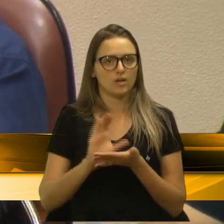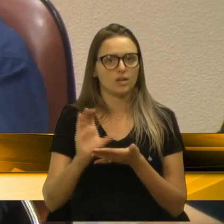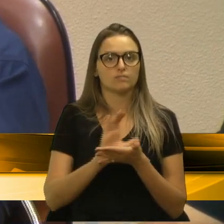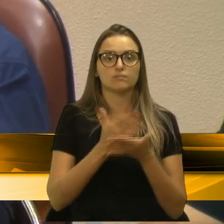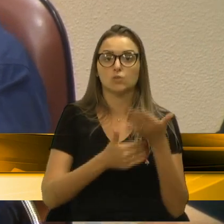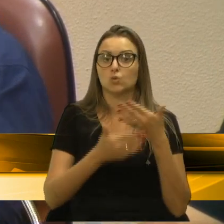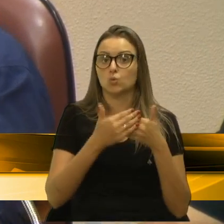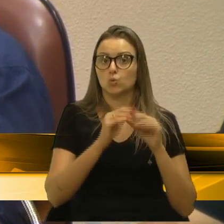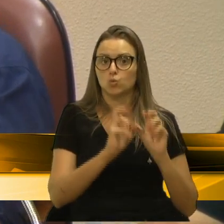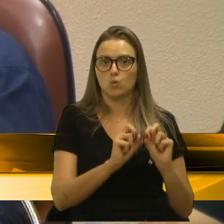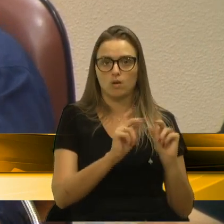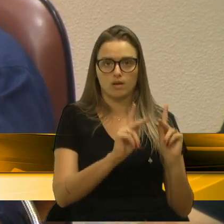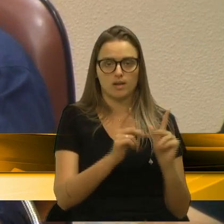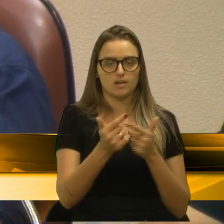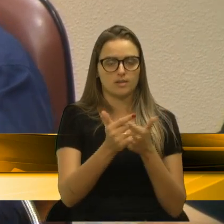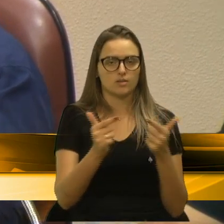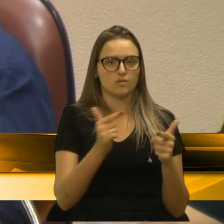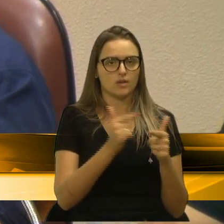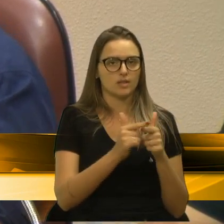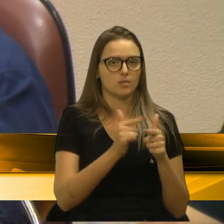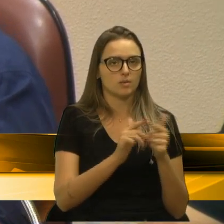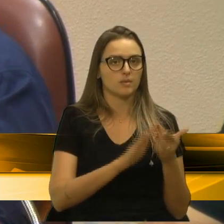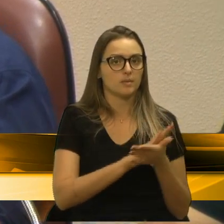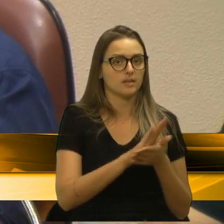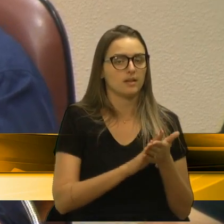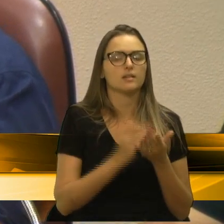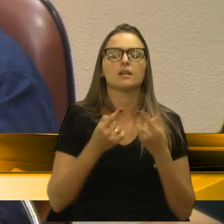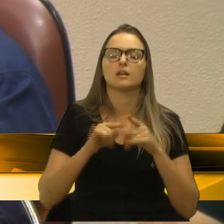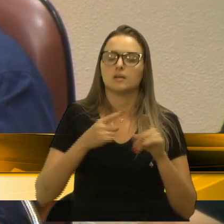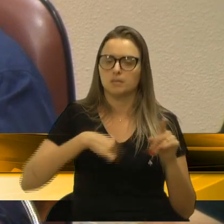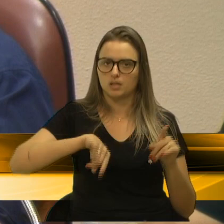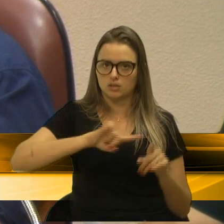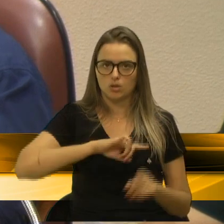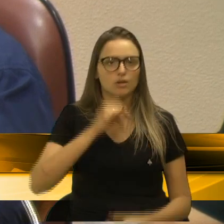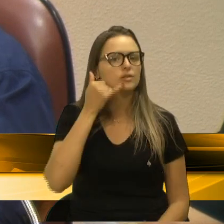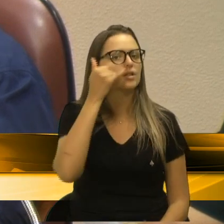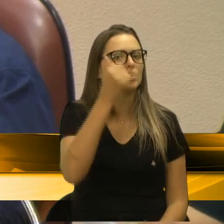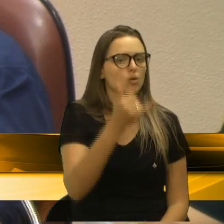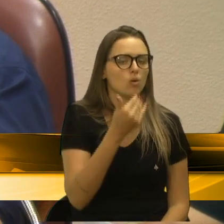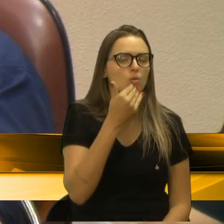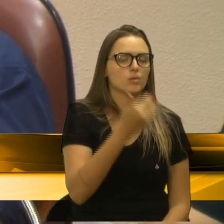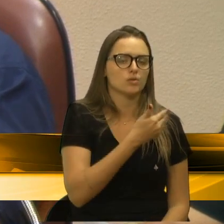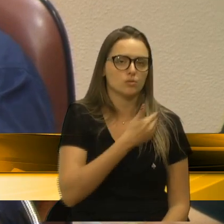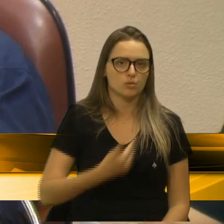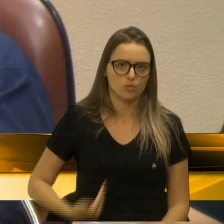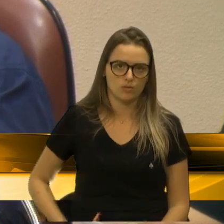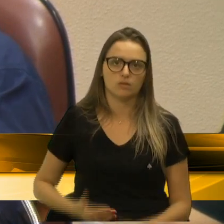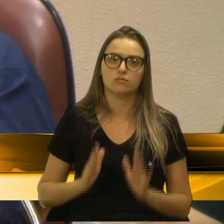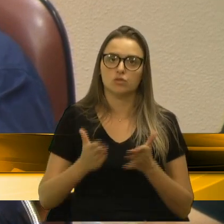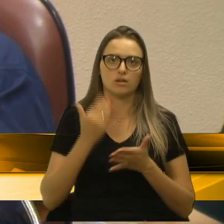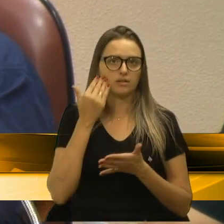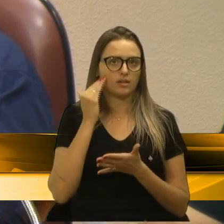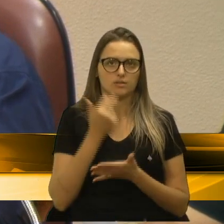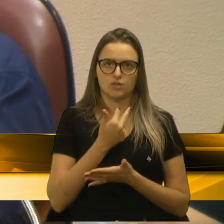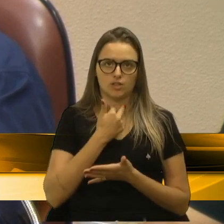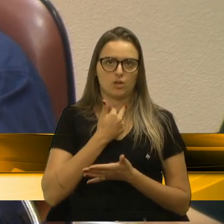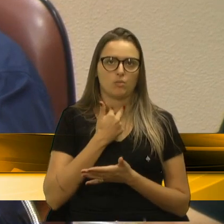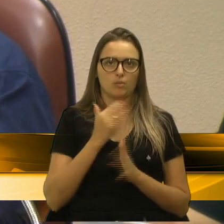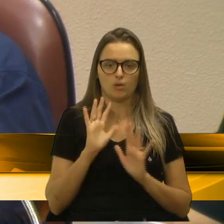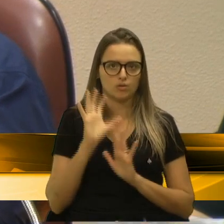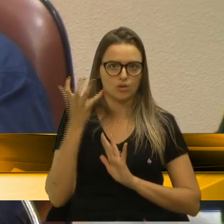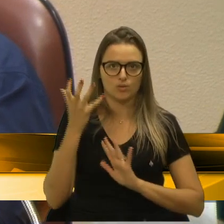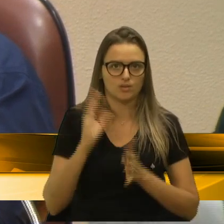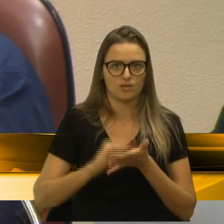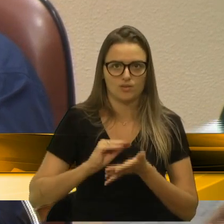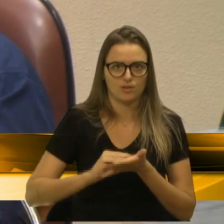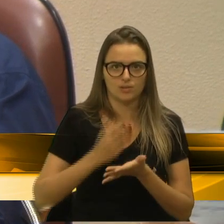ok, que não vai ter problema nenhum. Mas a gente questionou, foi atrás, e da mesma hora a gente entende que isso não pode acontecer de forma alguma,